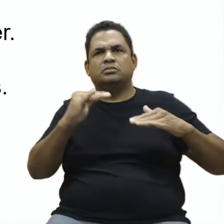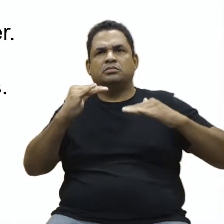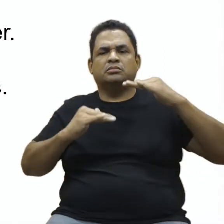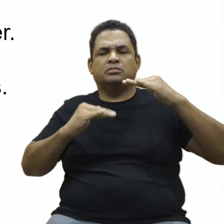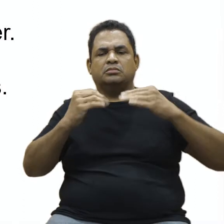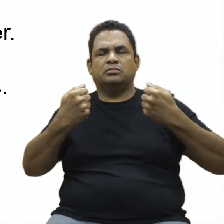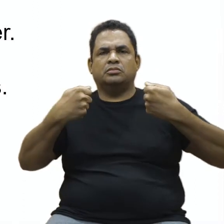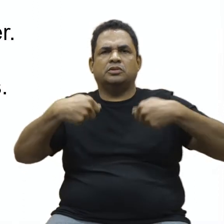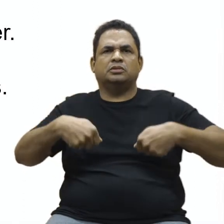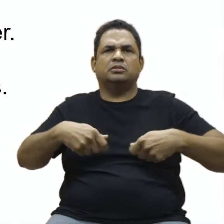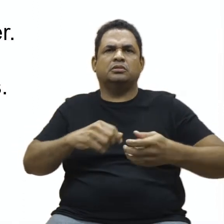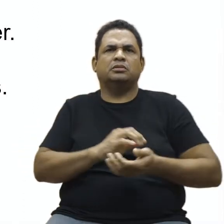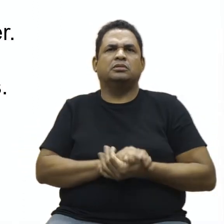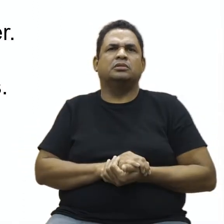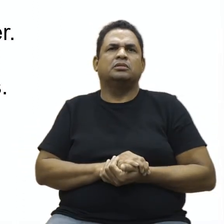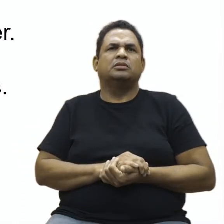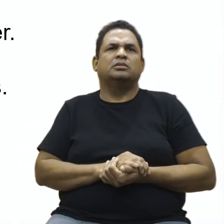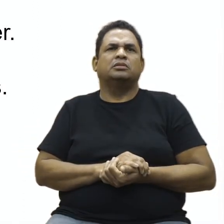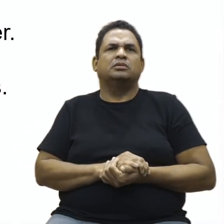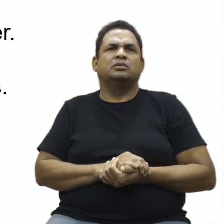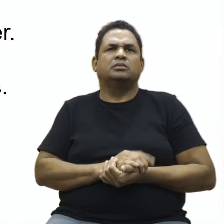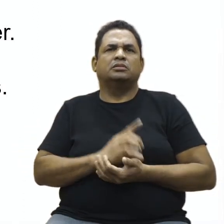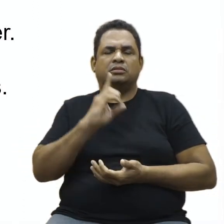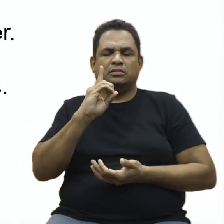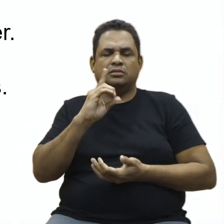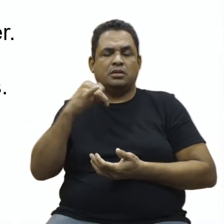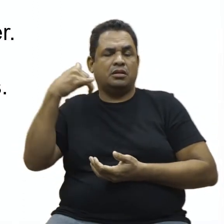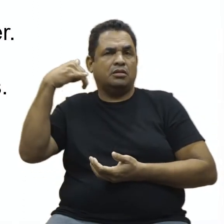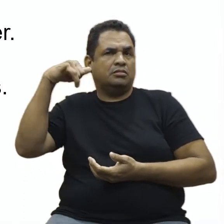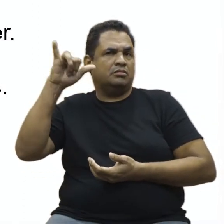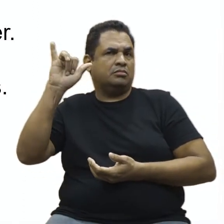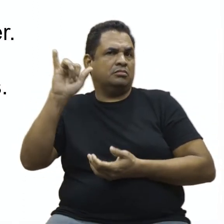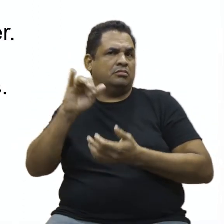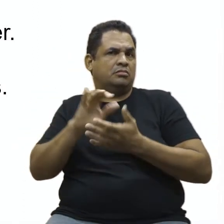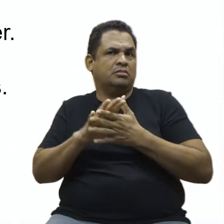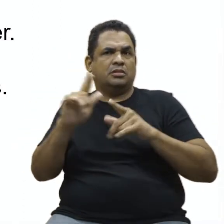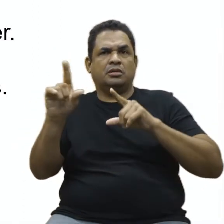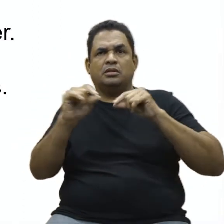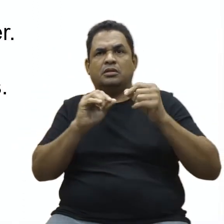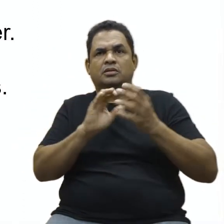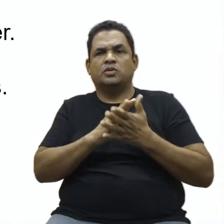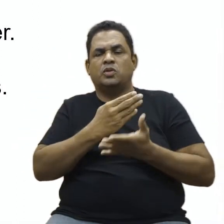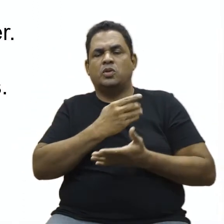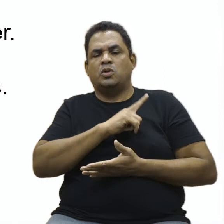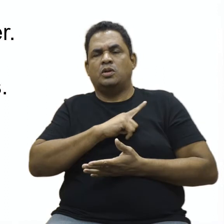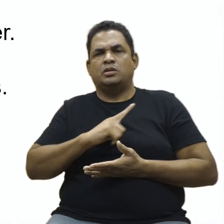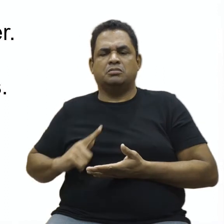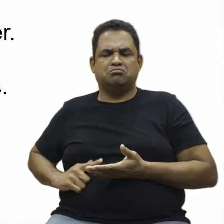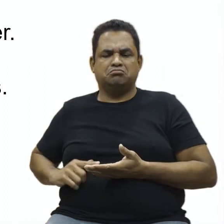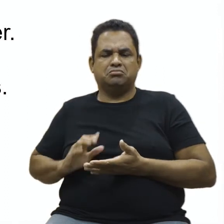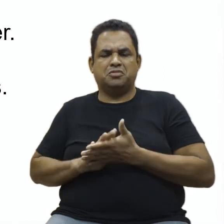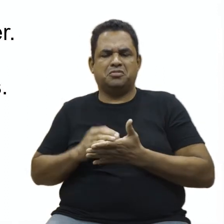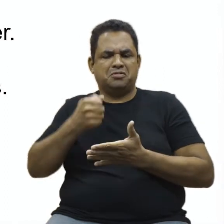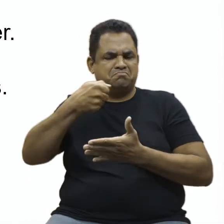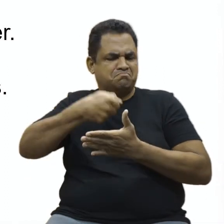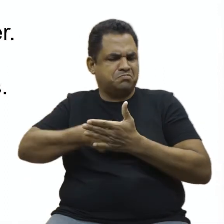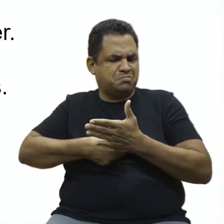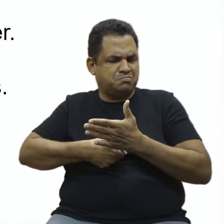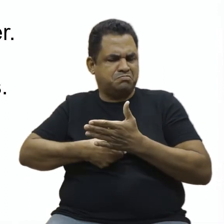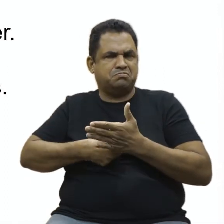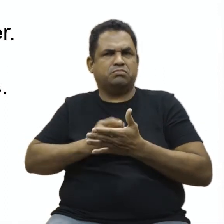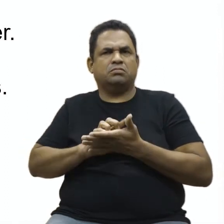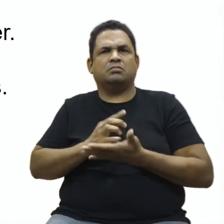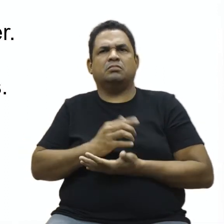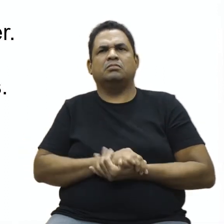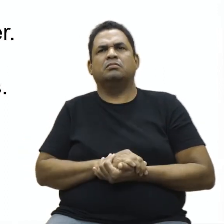poder? Ou a letra D. Evitar a escolha de governantes autoritários? Será que seria